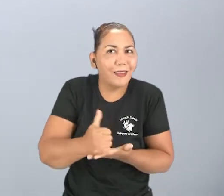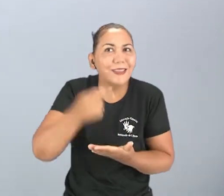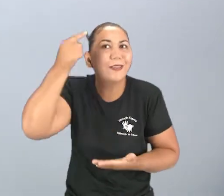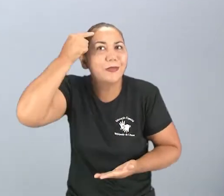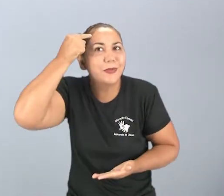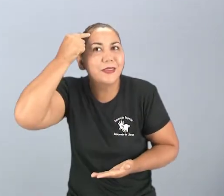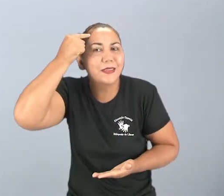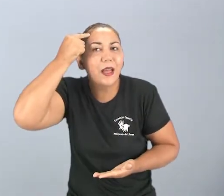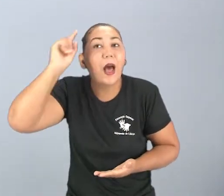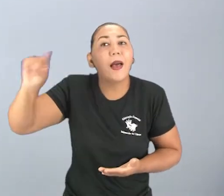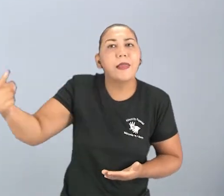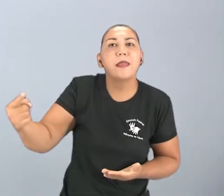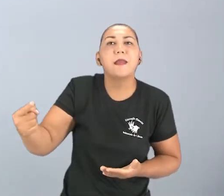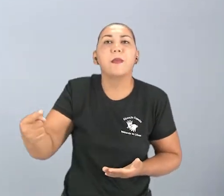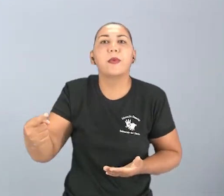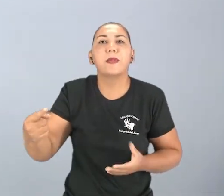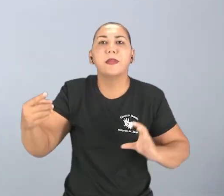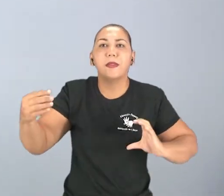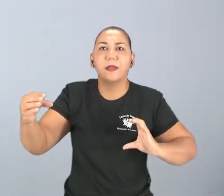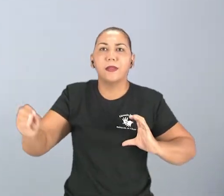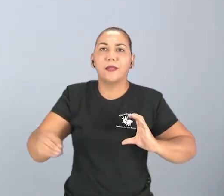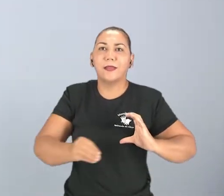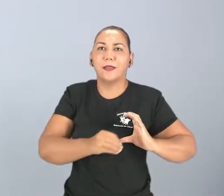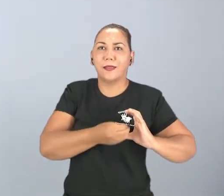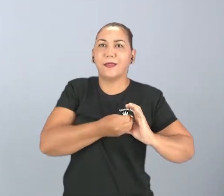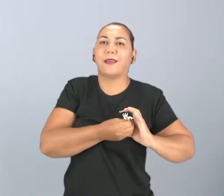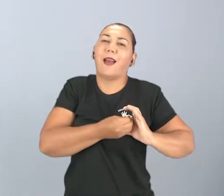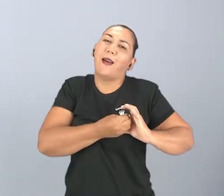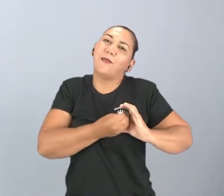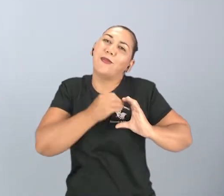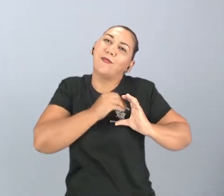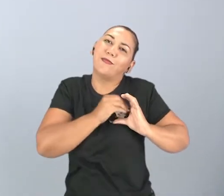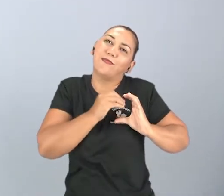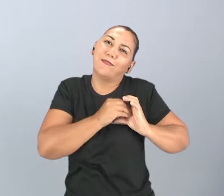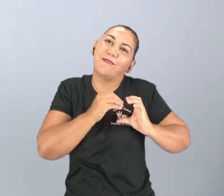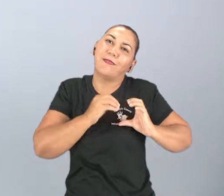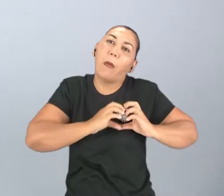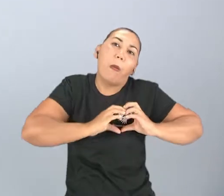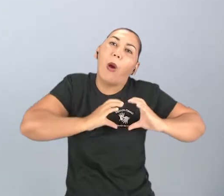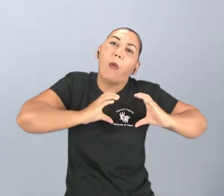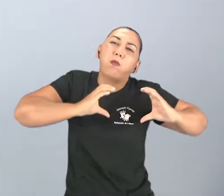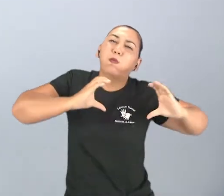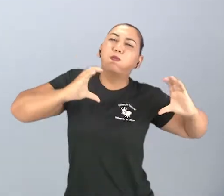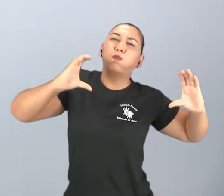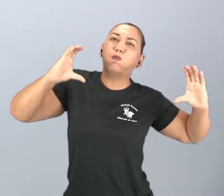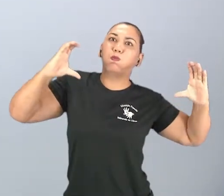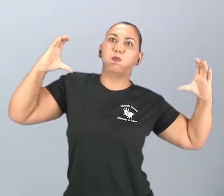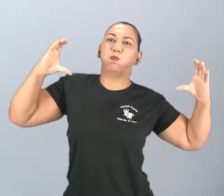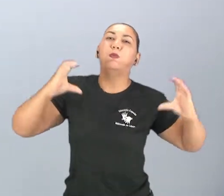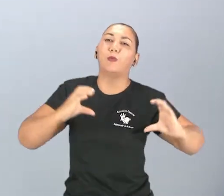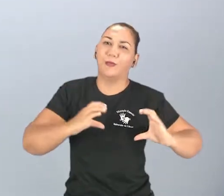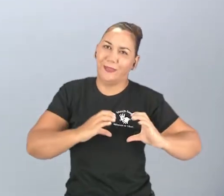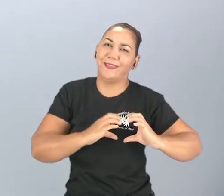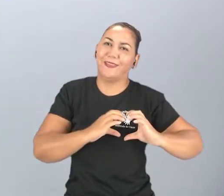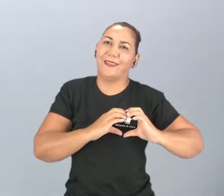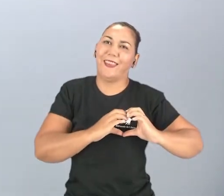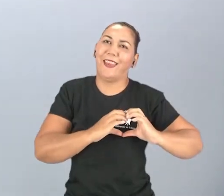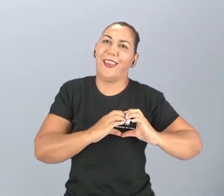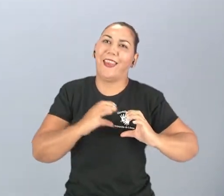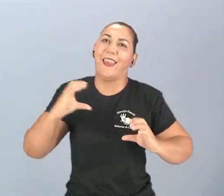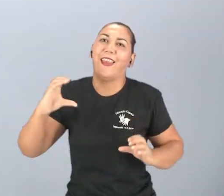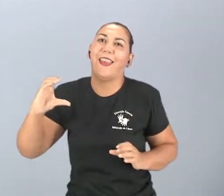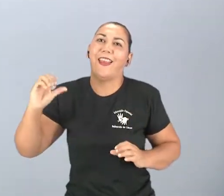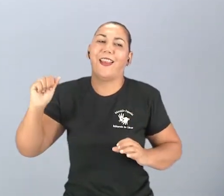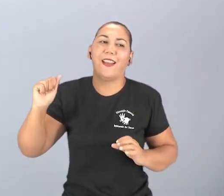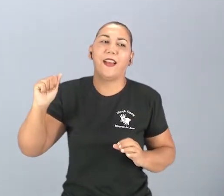aí, né? Aliás, que as coisas da dispensa seriam pequenas para ele. Ele cabe muito mais do que cabe na dispensa. O verbo caber também